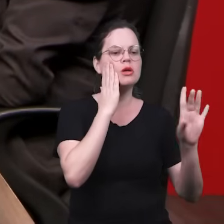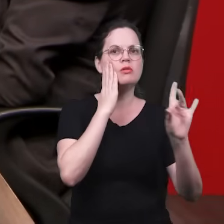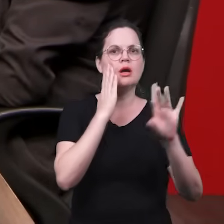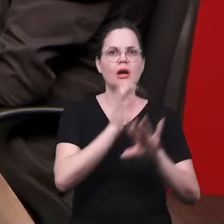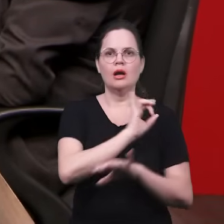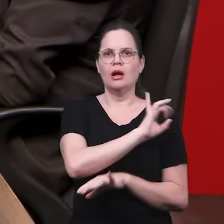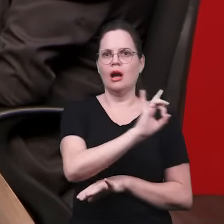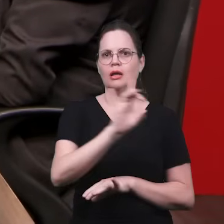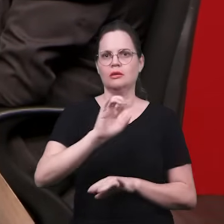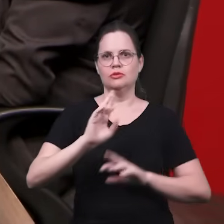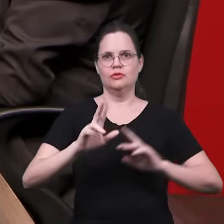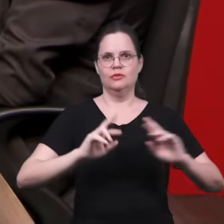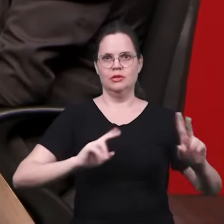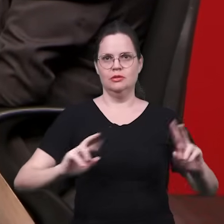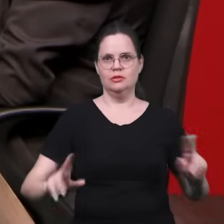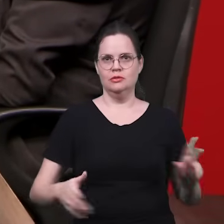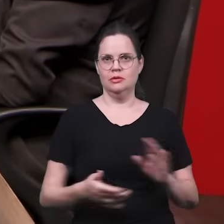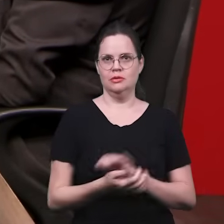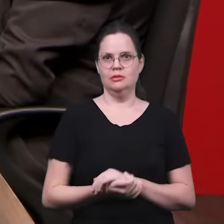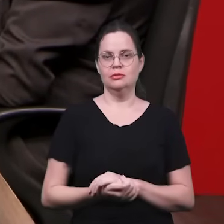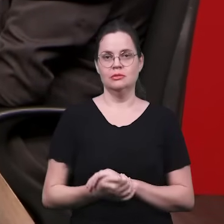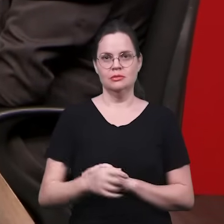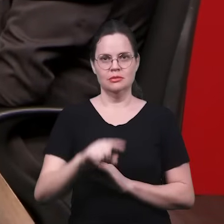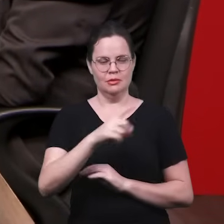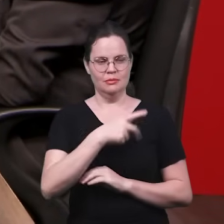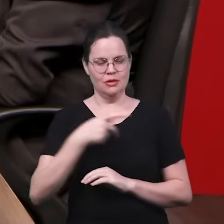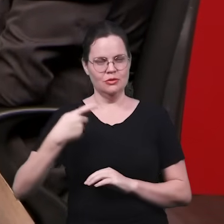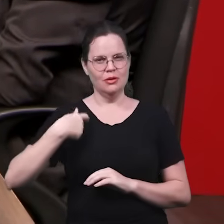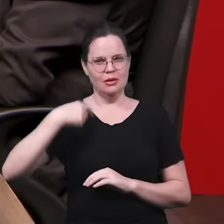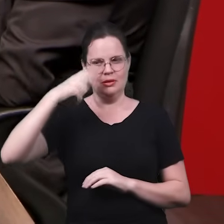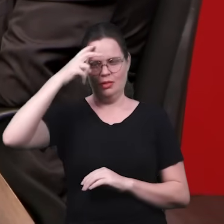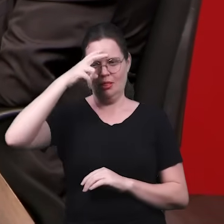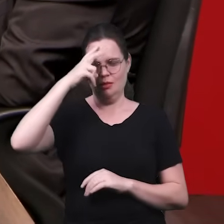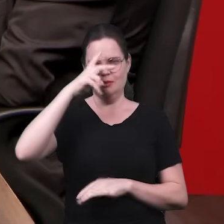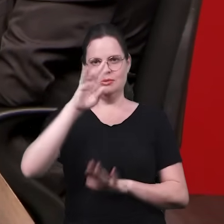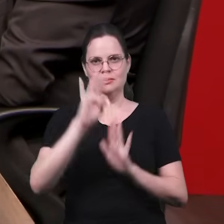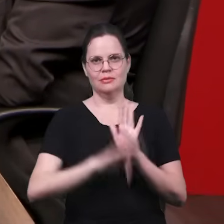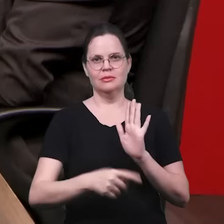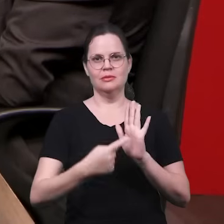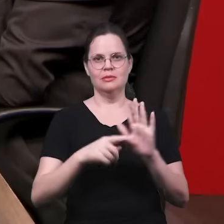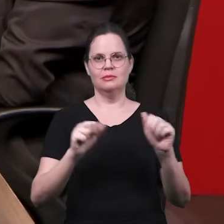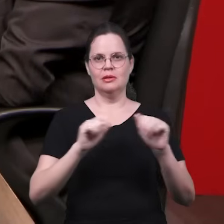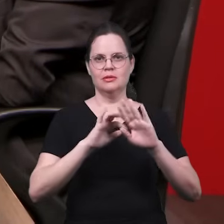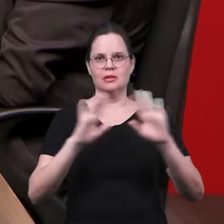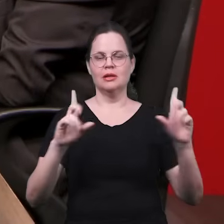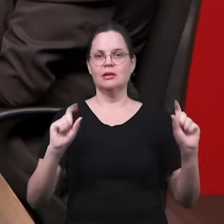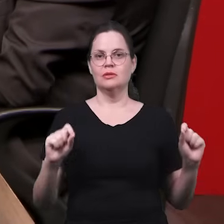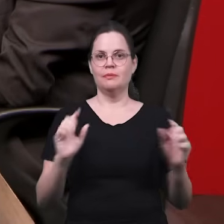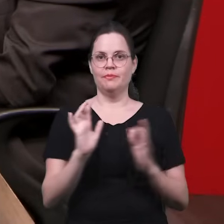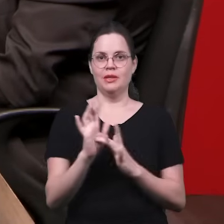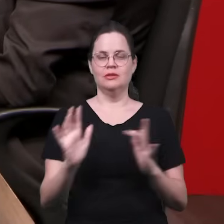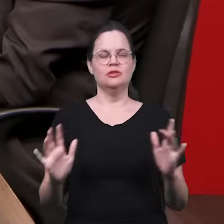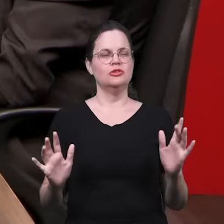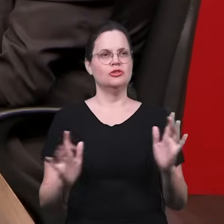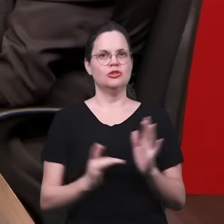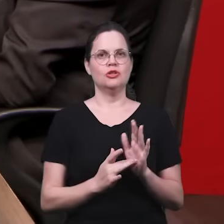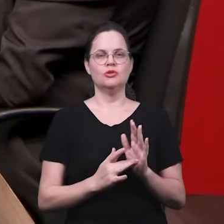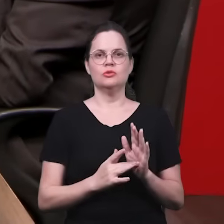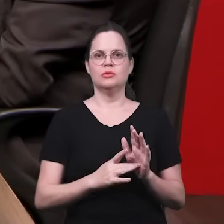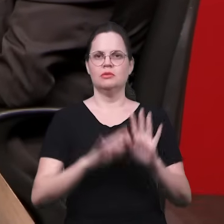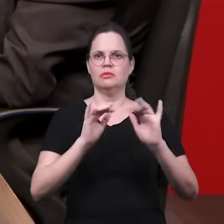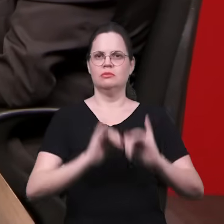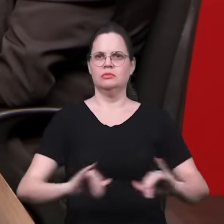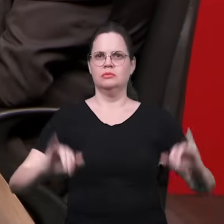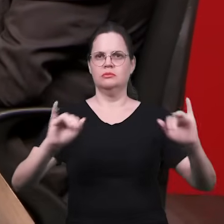do outro. Né? Pastor Kleber, me fez lembrar agora do texto da palavra que mostra quando Jesus estava